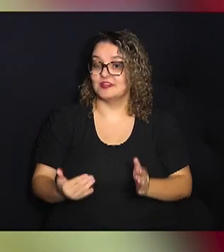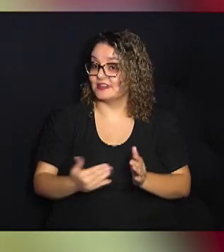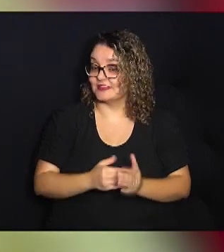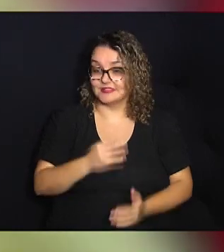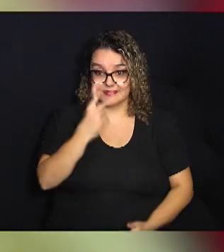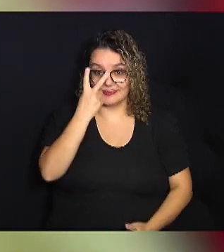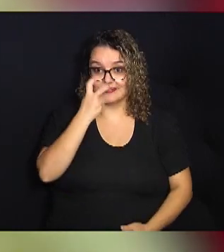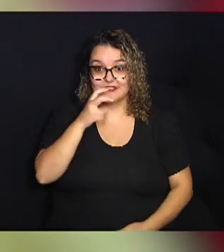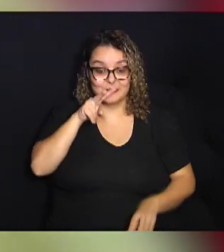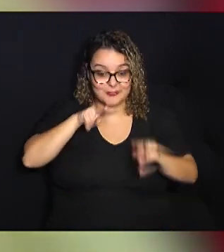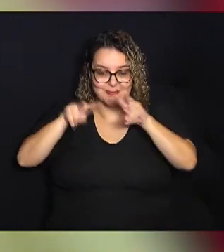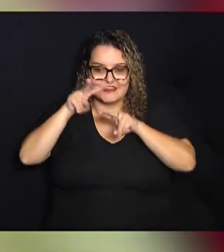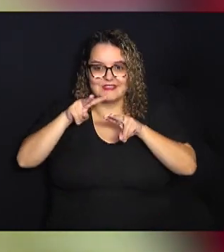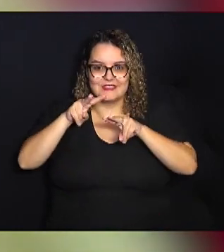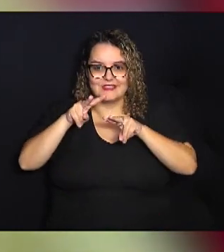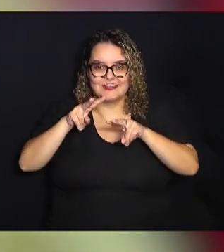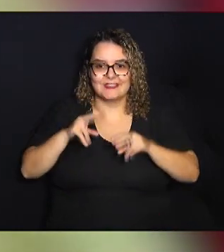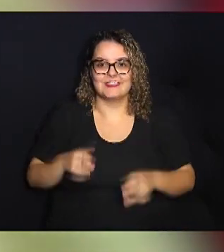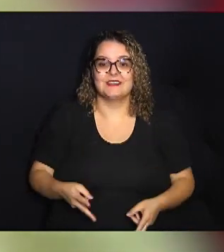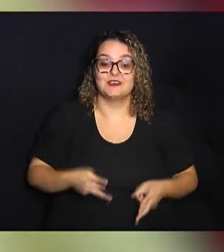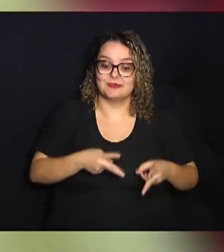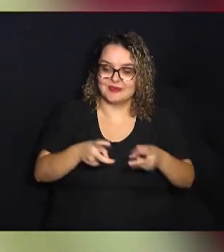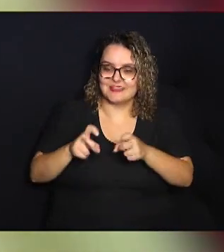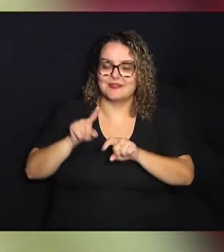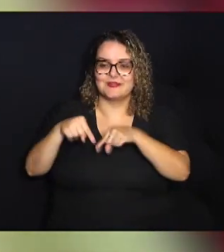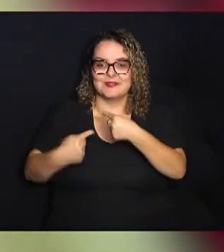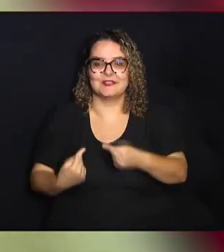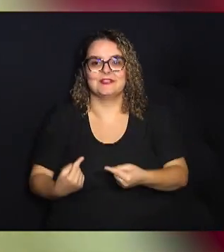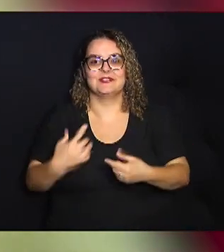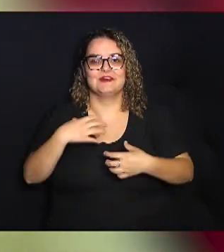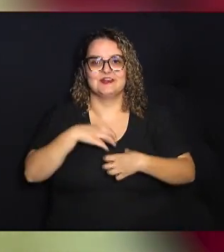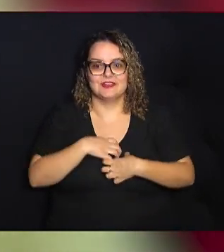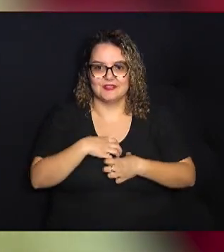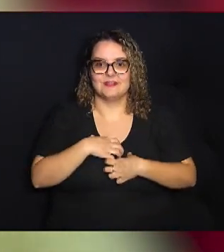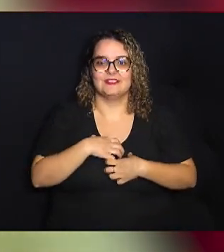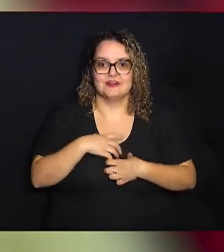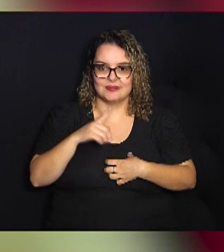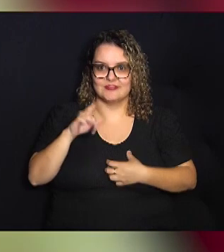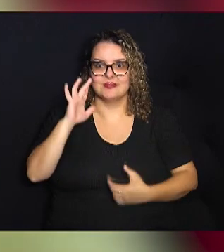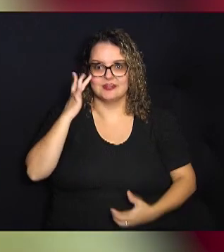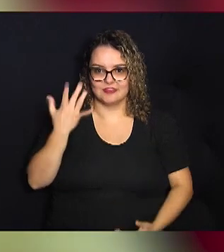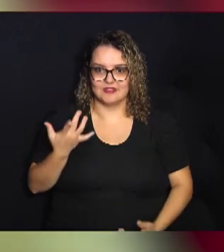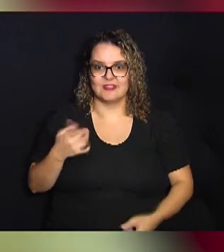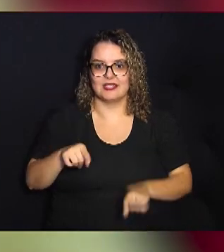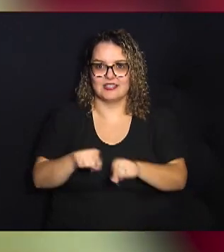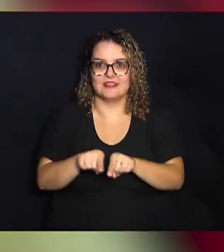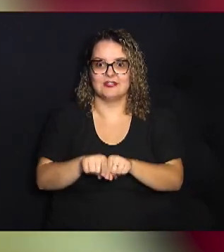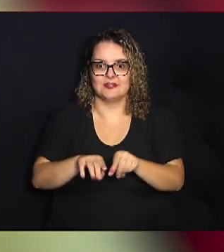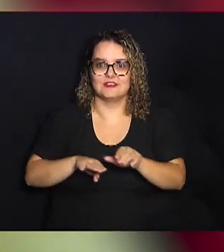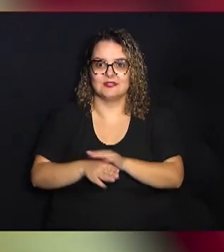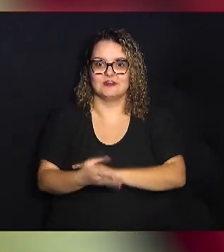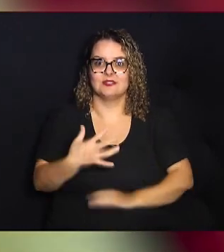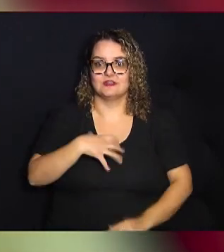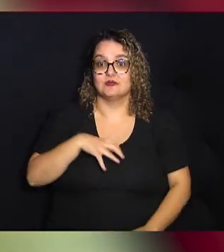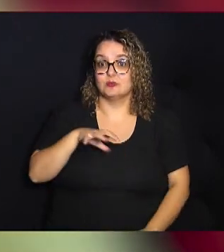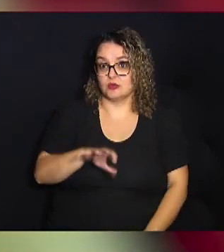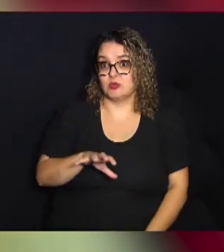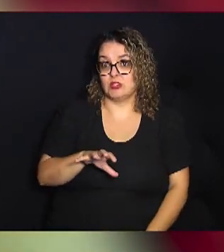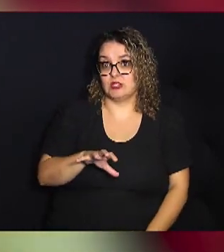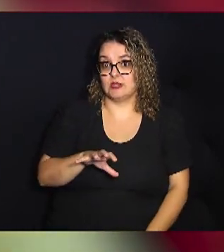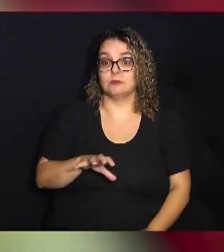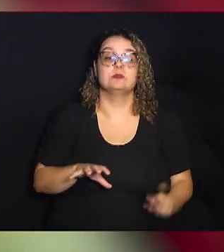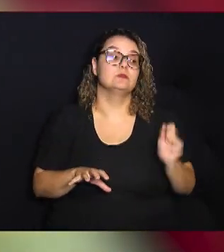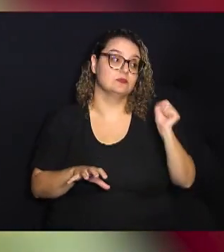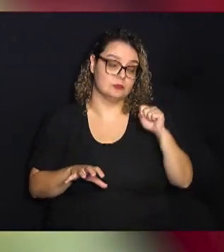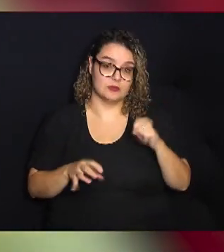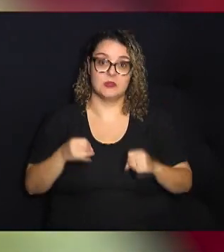com os olhos, a gente enxerga de outras formas. Que bom. Mas também, eu acho, uma questão de ir se acostumando com a situação. Eu acho que se